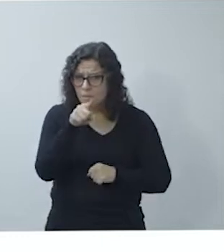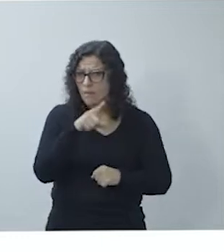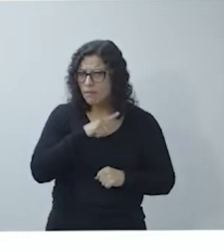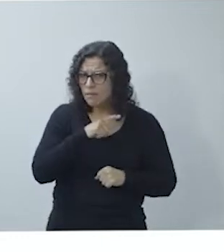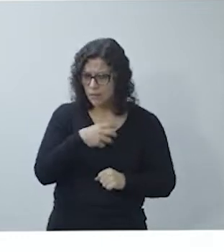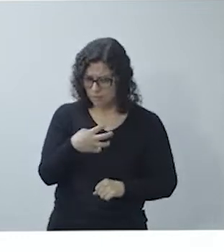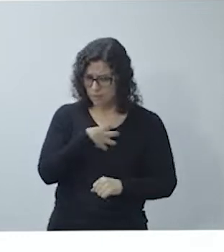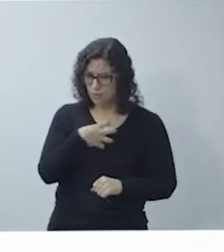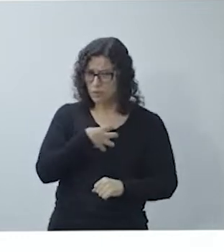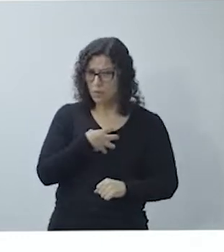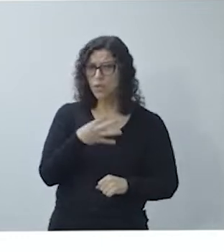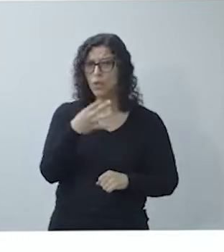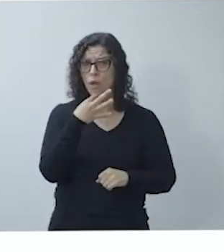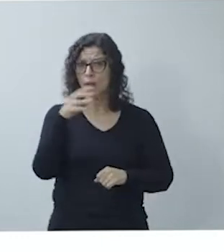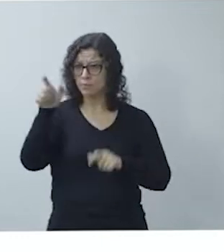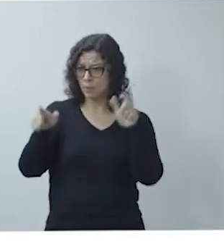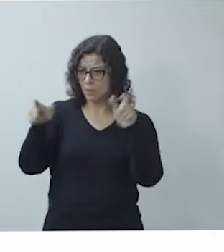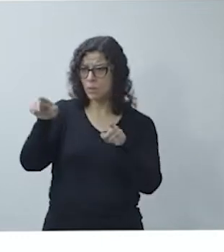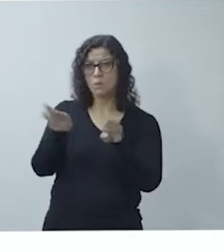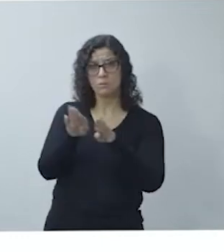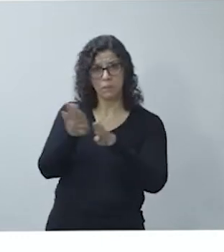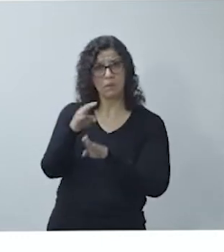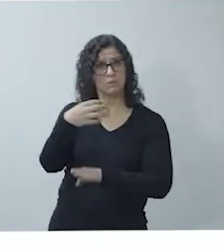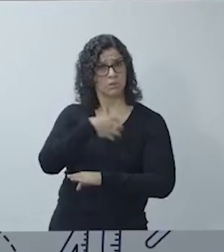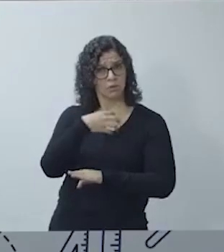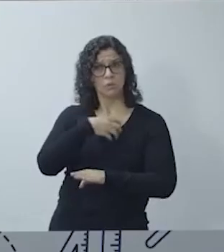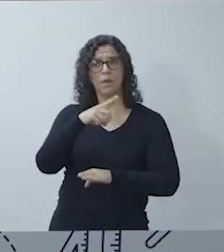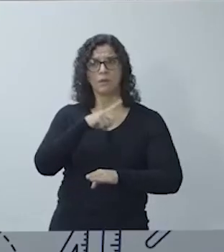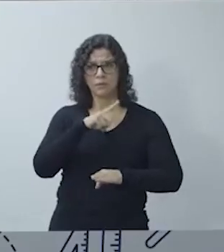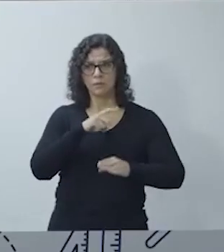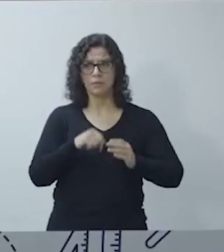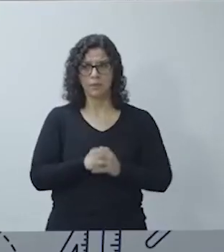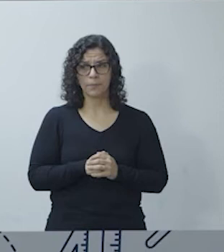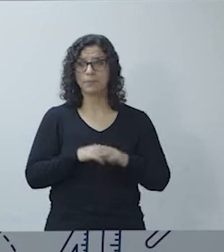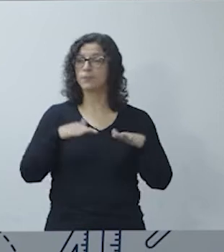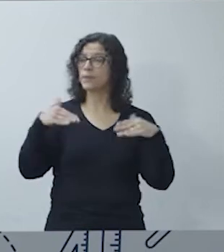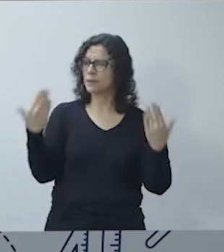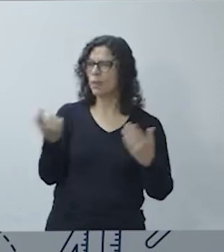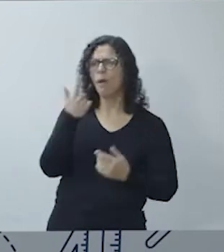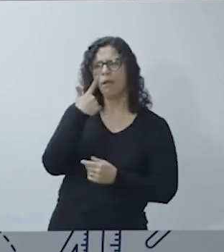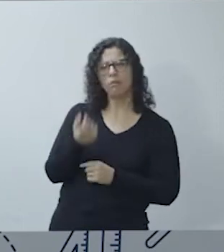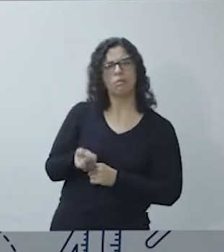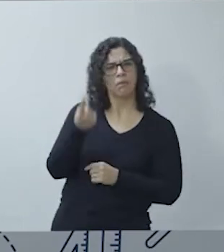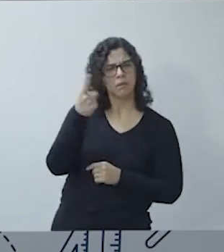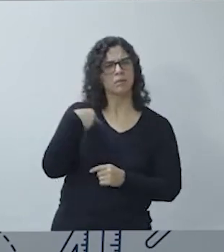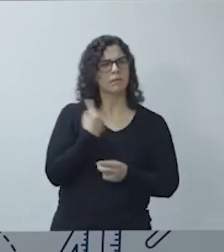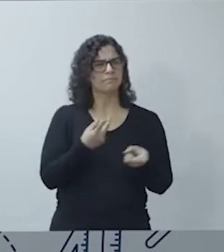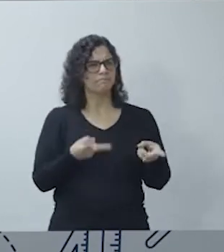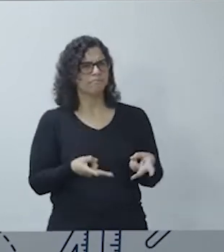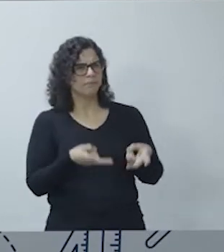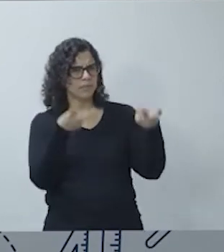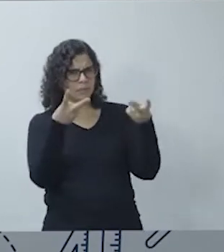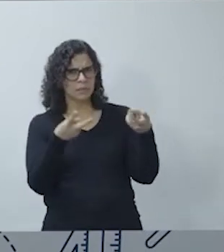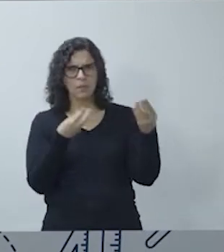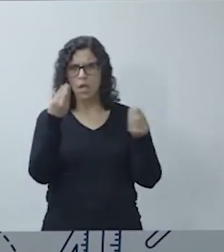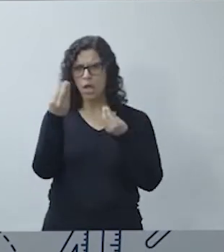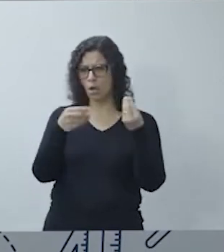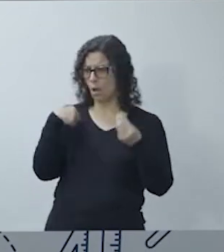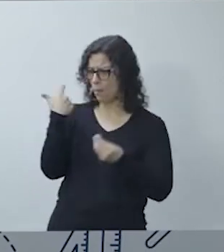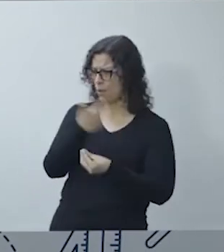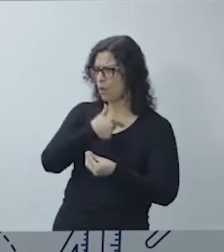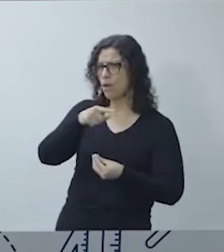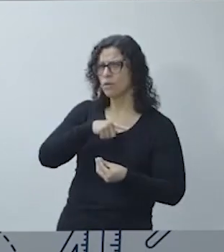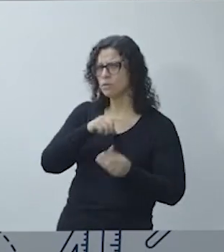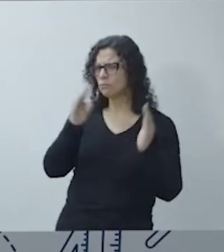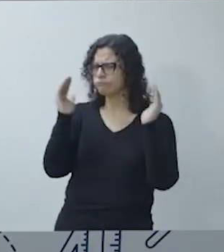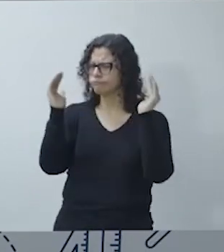esses seus sentimentos? Conhece pessoas com os sentimentos? Então é interessante a gente perceber como nós temos ali